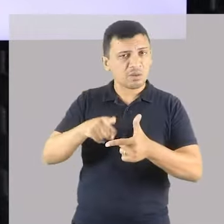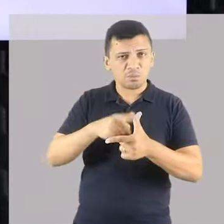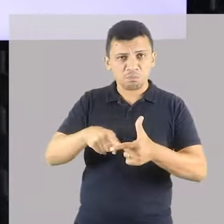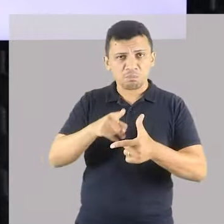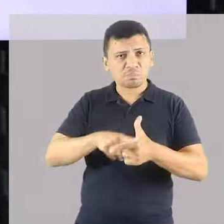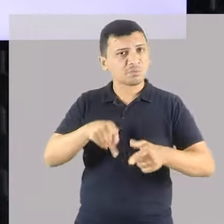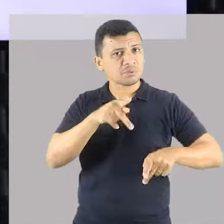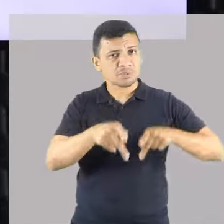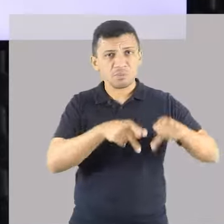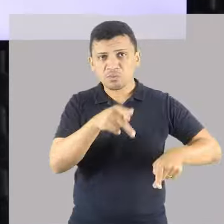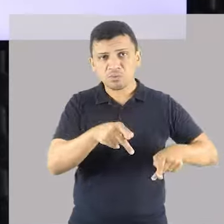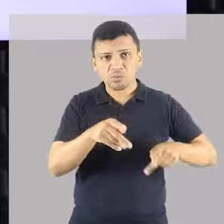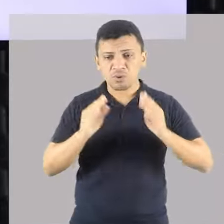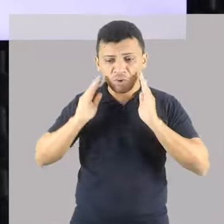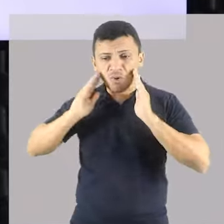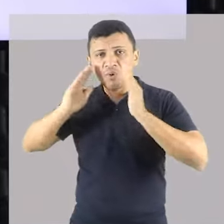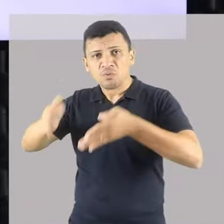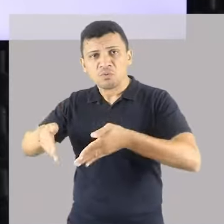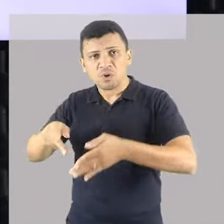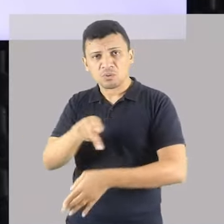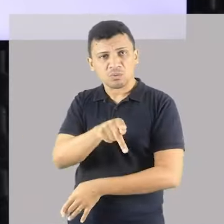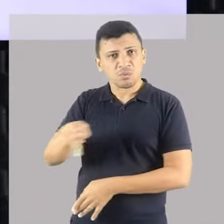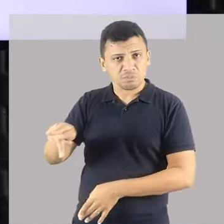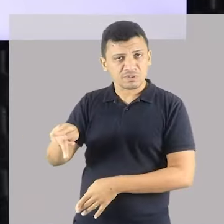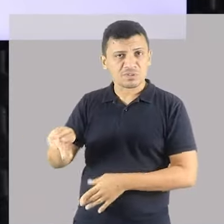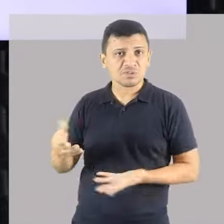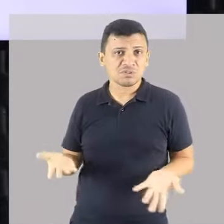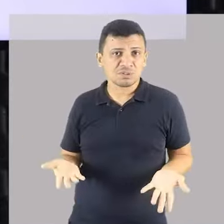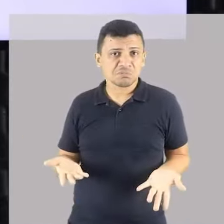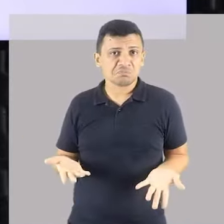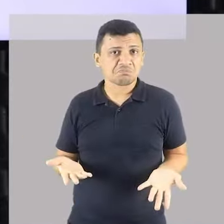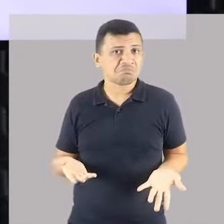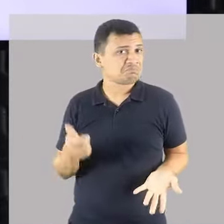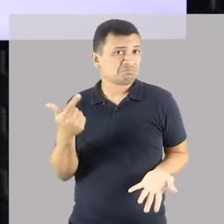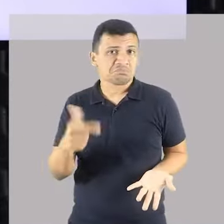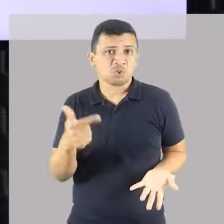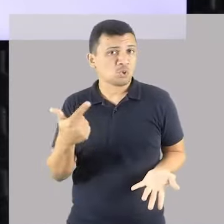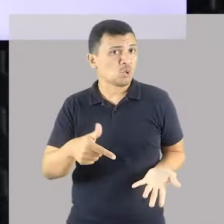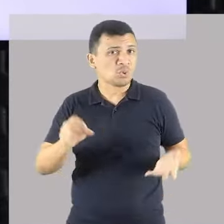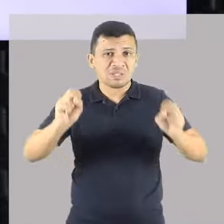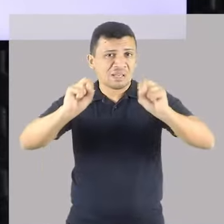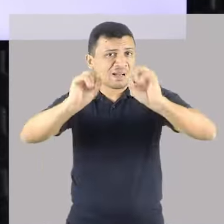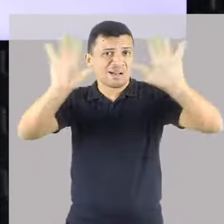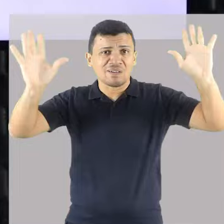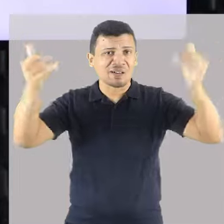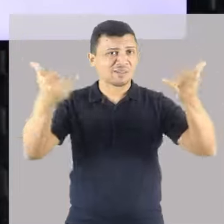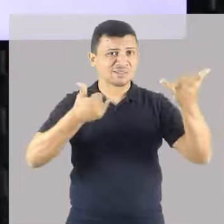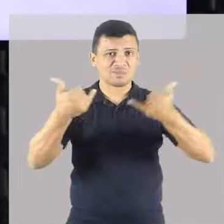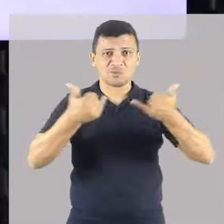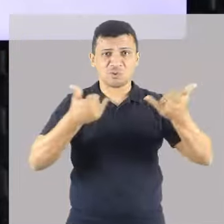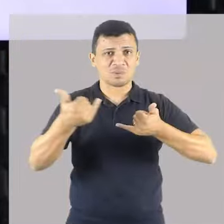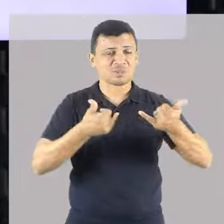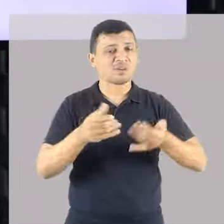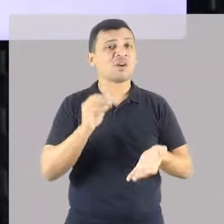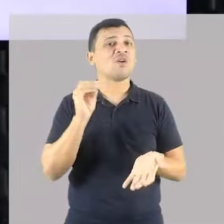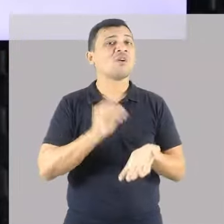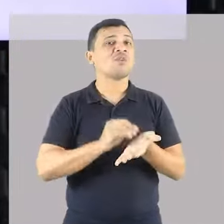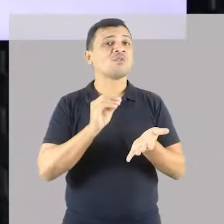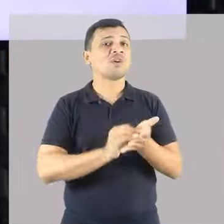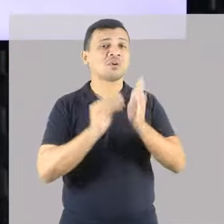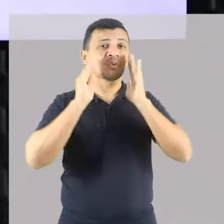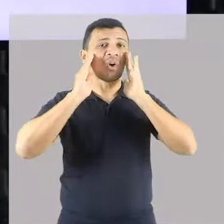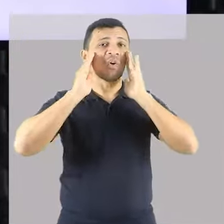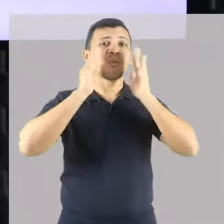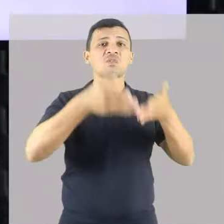qual era o foco era o presidente o Mandato do presidente Então você não tem tem clareza daquelas informações então faltou ali a